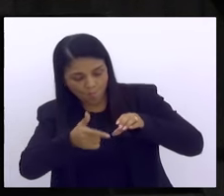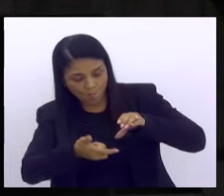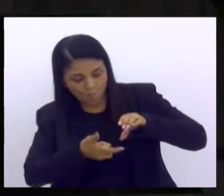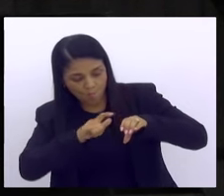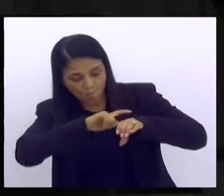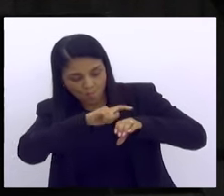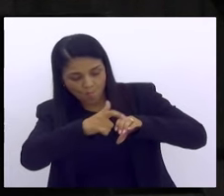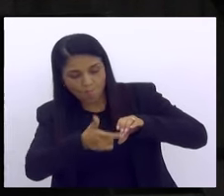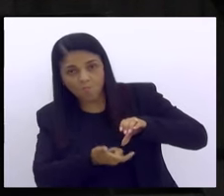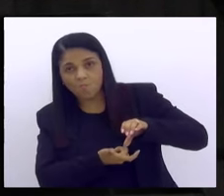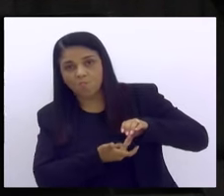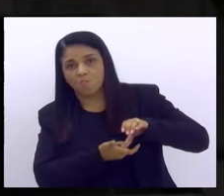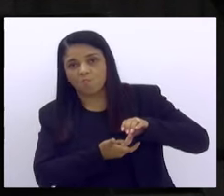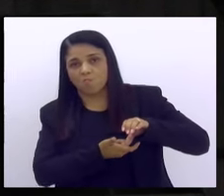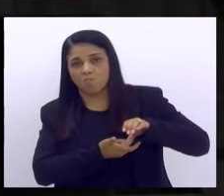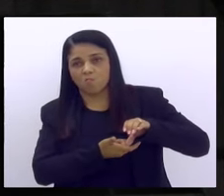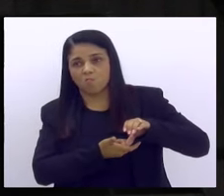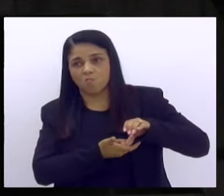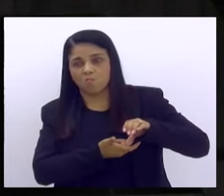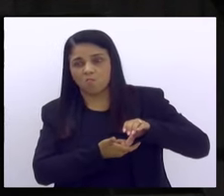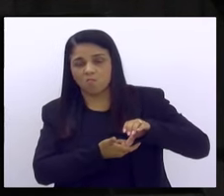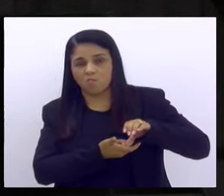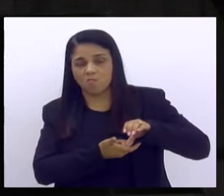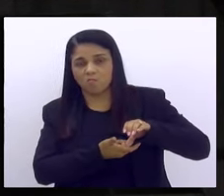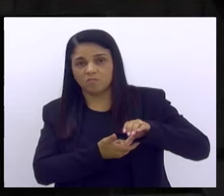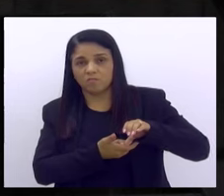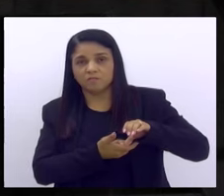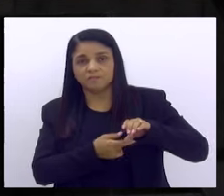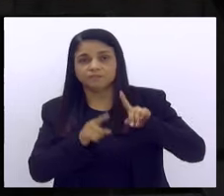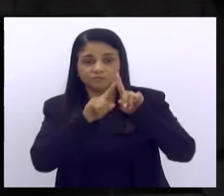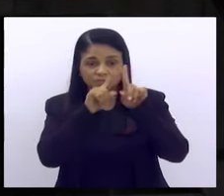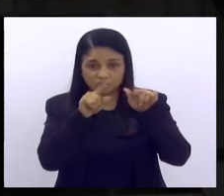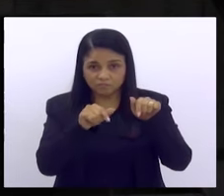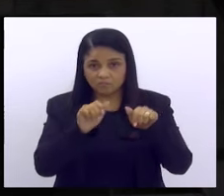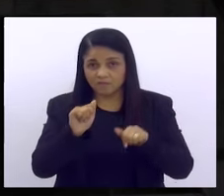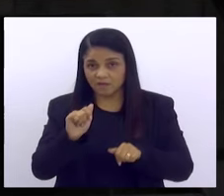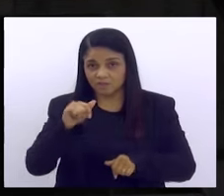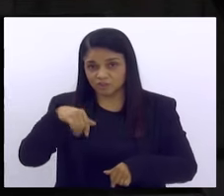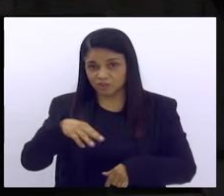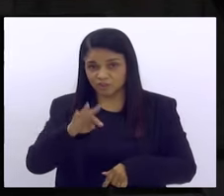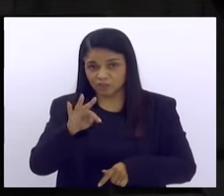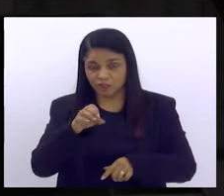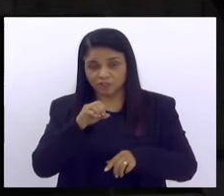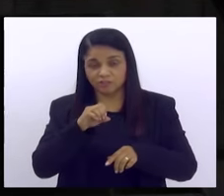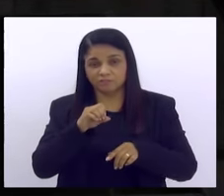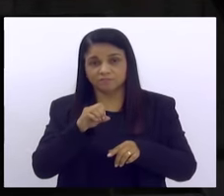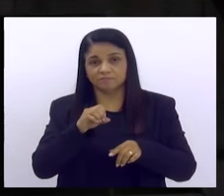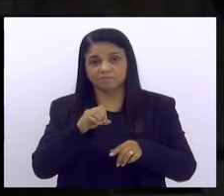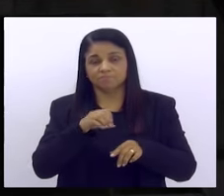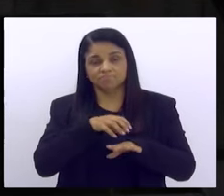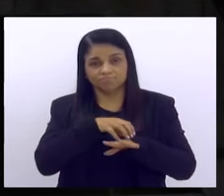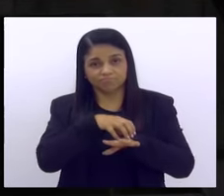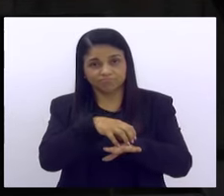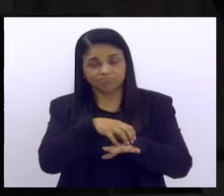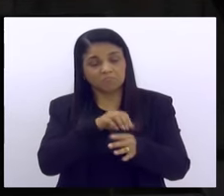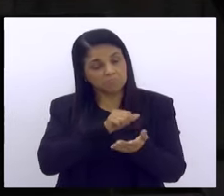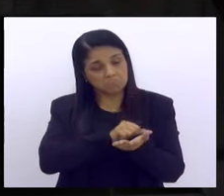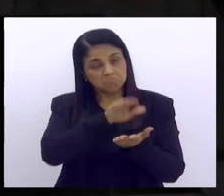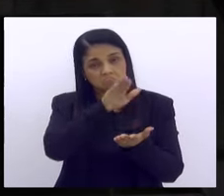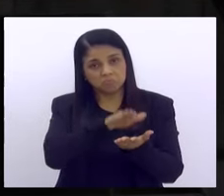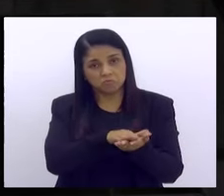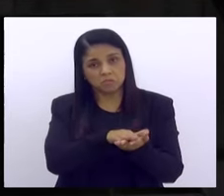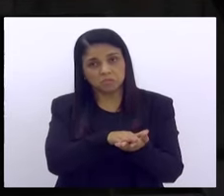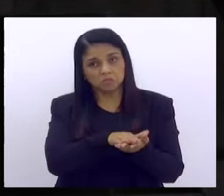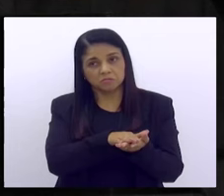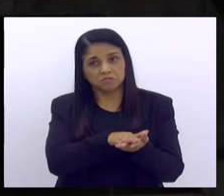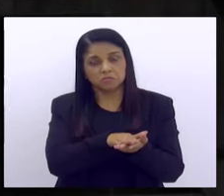careca. E o próprio agente de trânsito aplicou a infração,